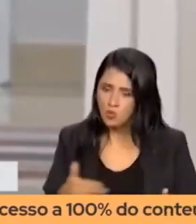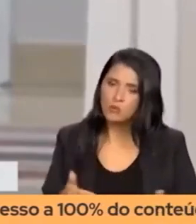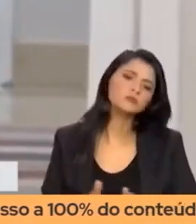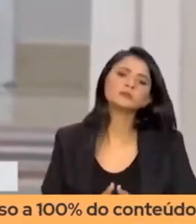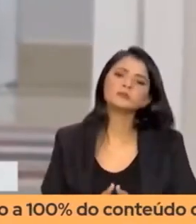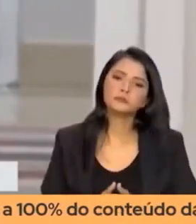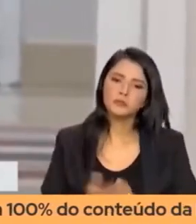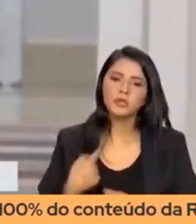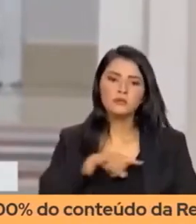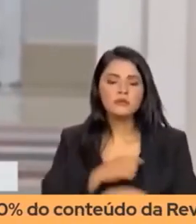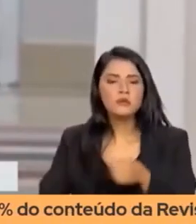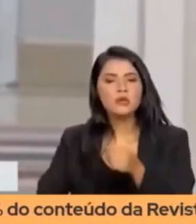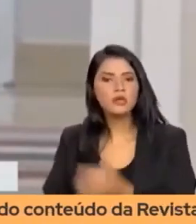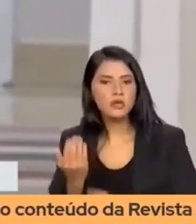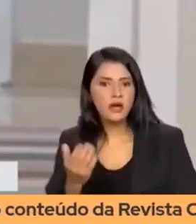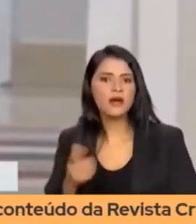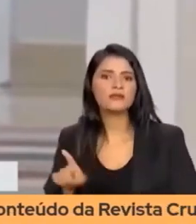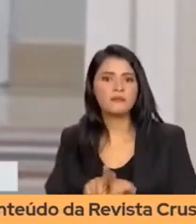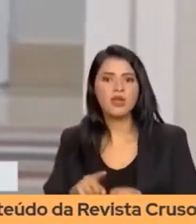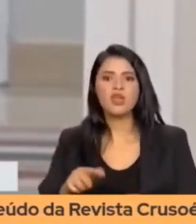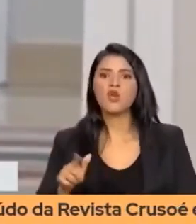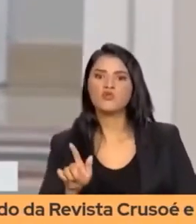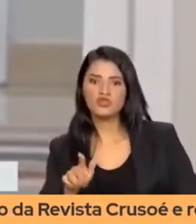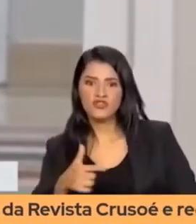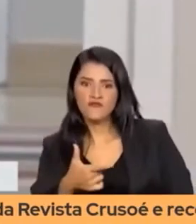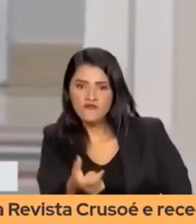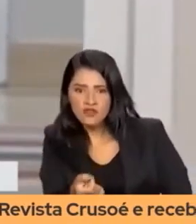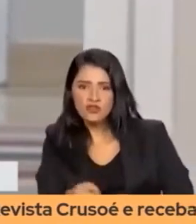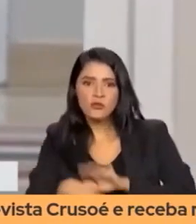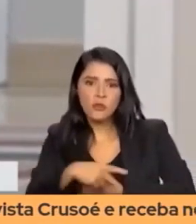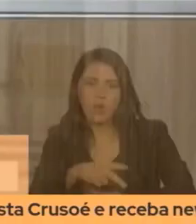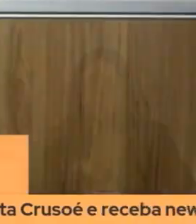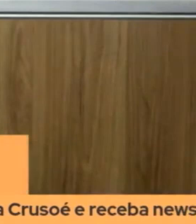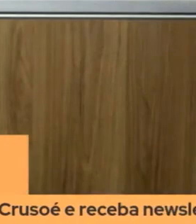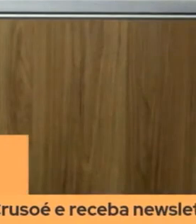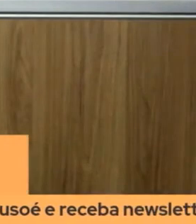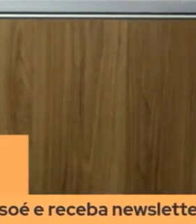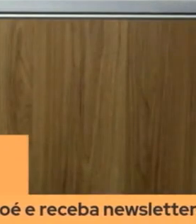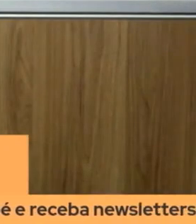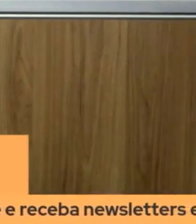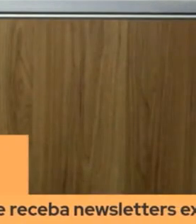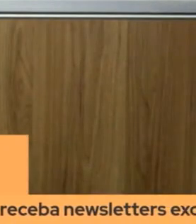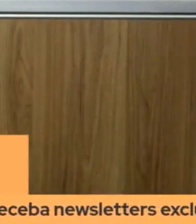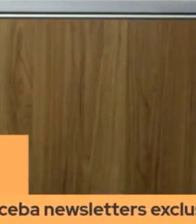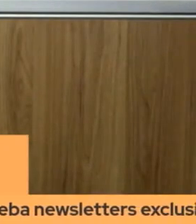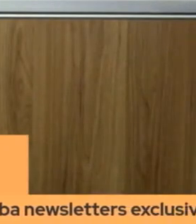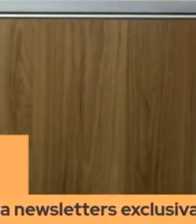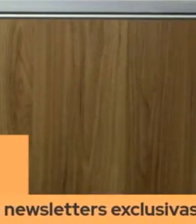hora da gente criar um tal de G20 da paz, que deveria ser a ONU.